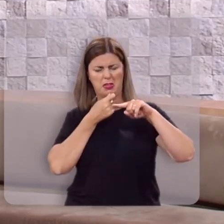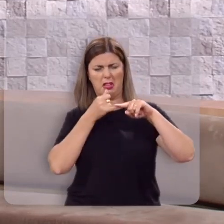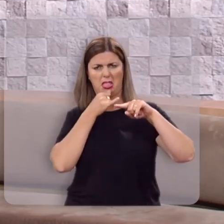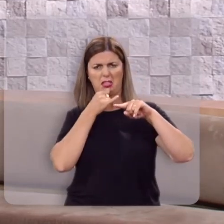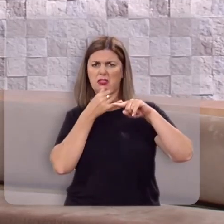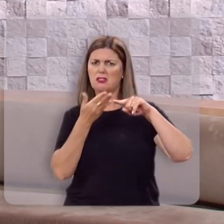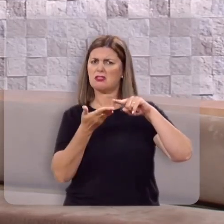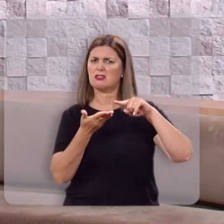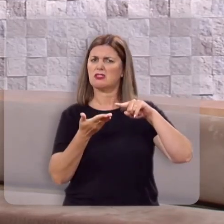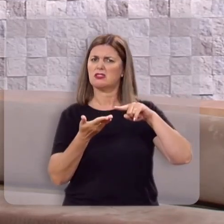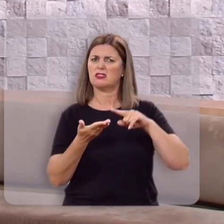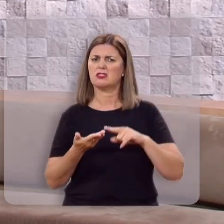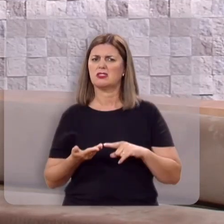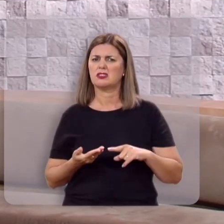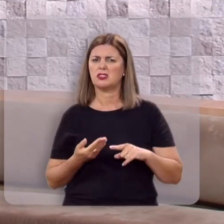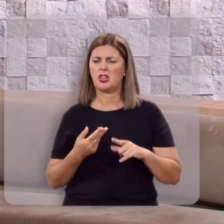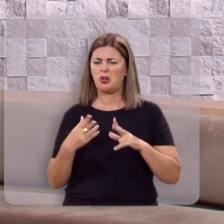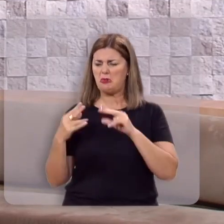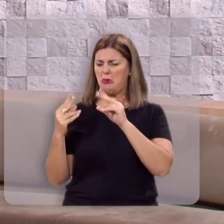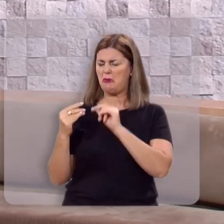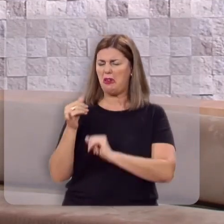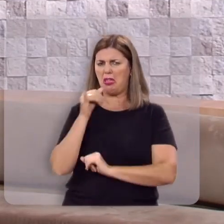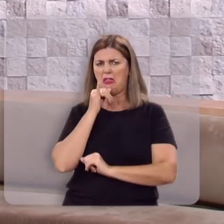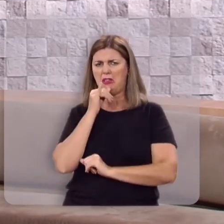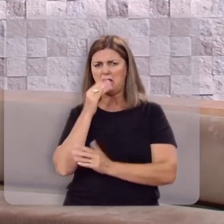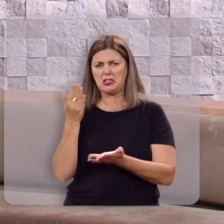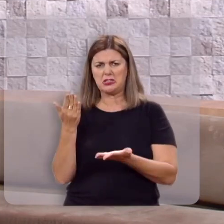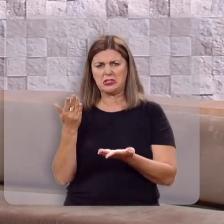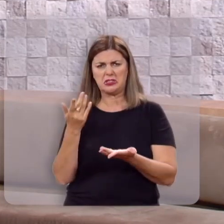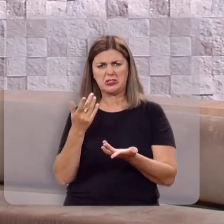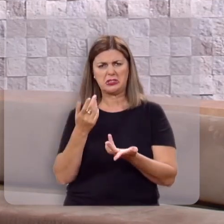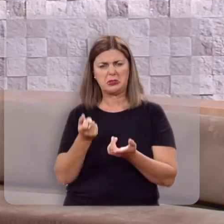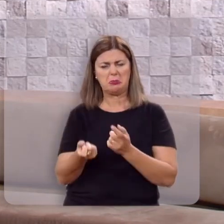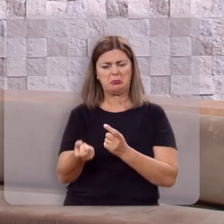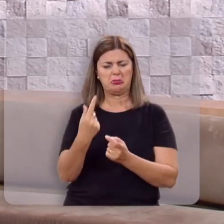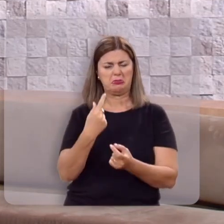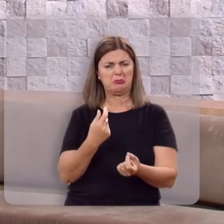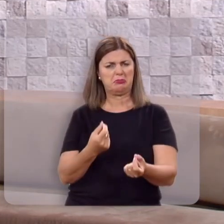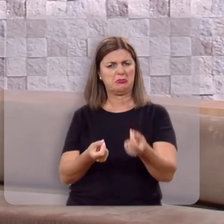piadas imorais, conversa chula, chão,